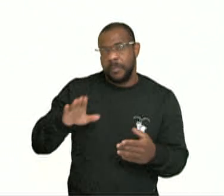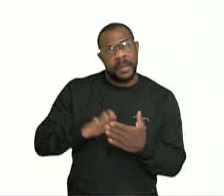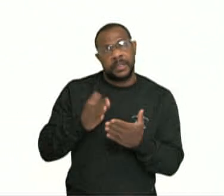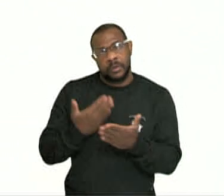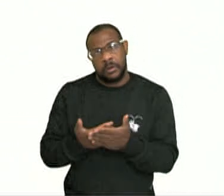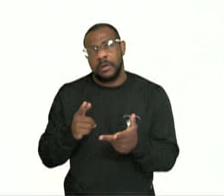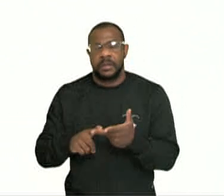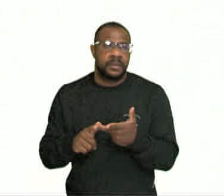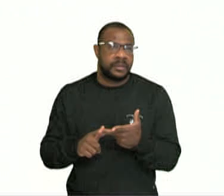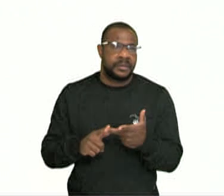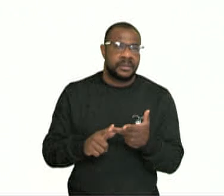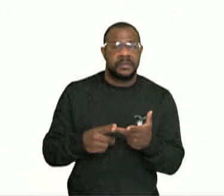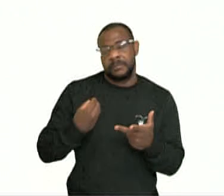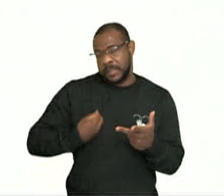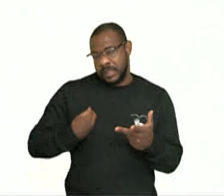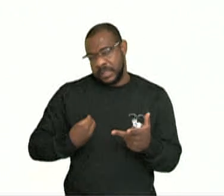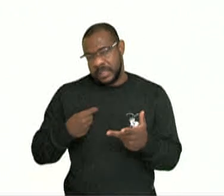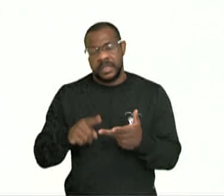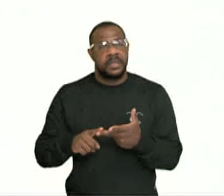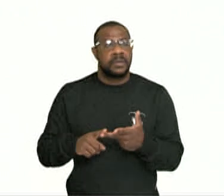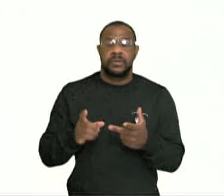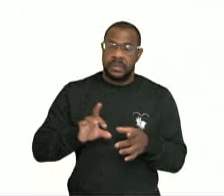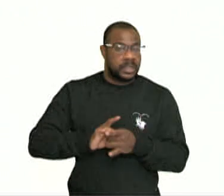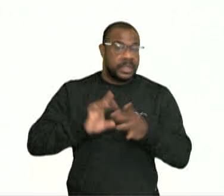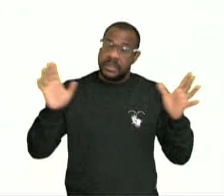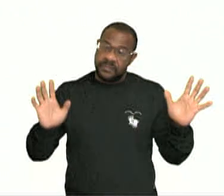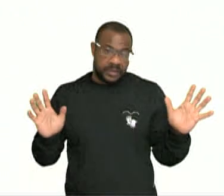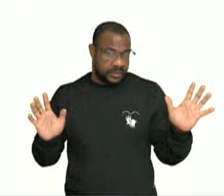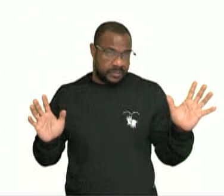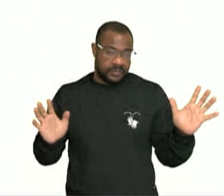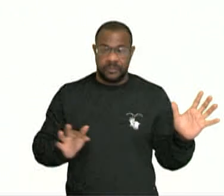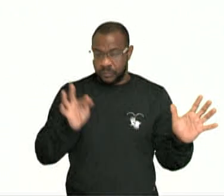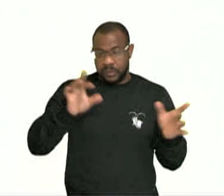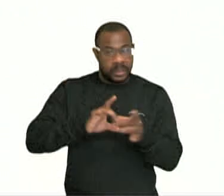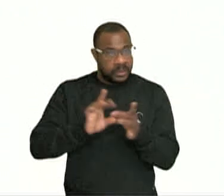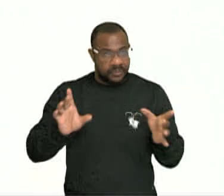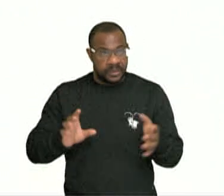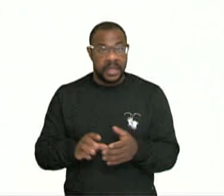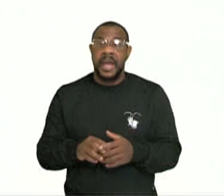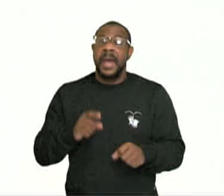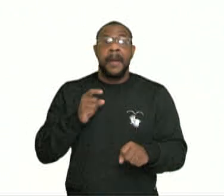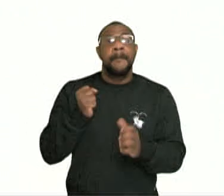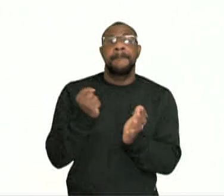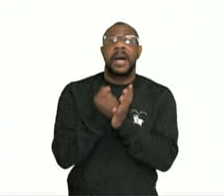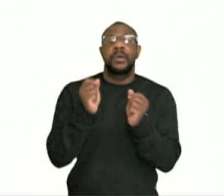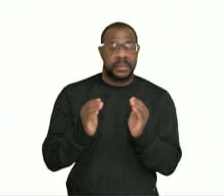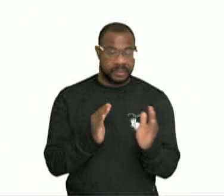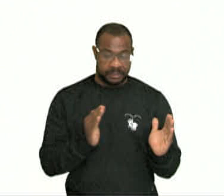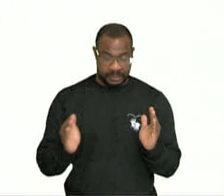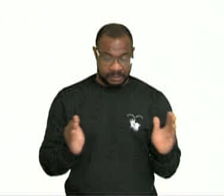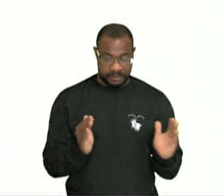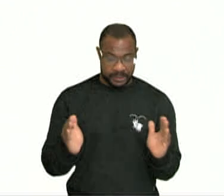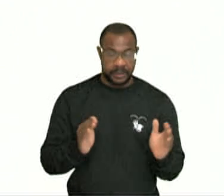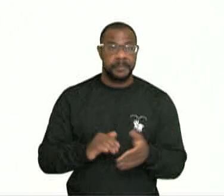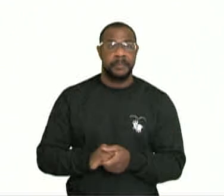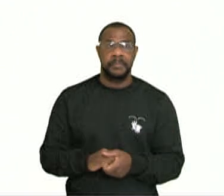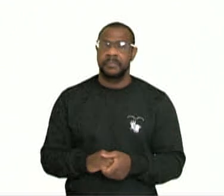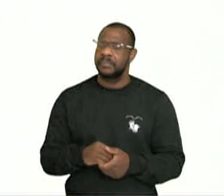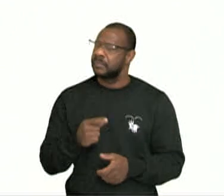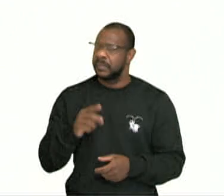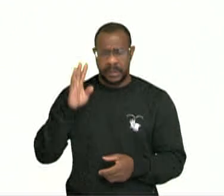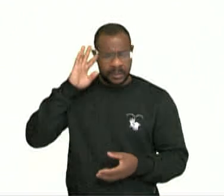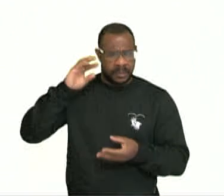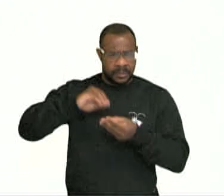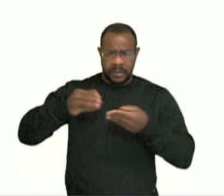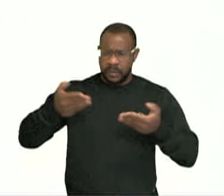vou frequentar as aulas presenciais quando forem liberadas. Então, é uma marca de tempo. No entanto, aqui, vamos tentar